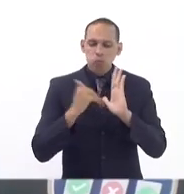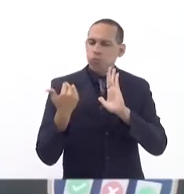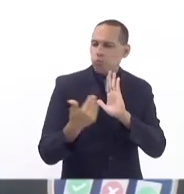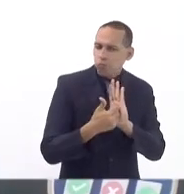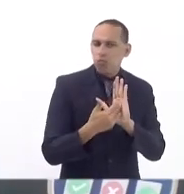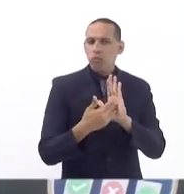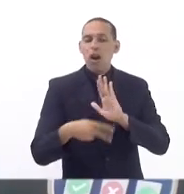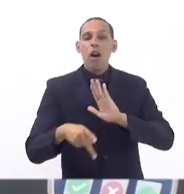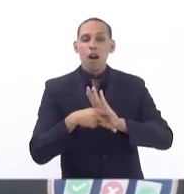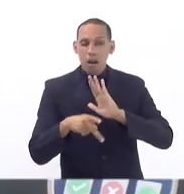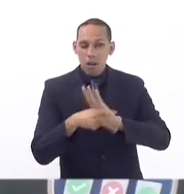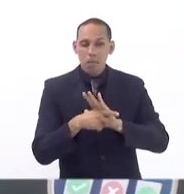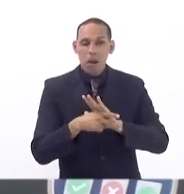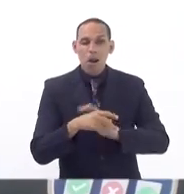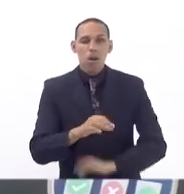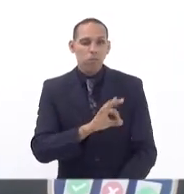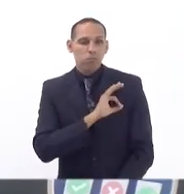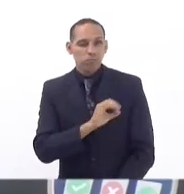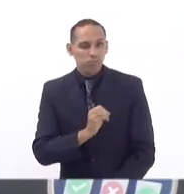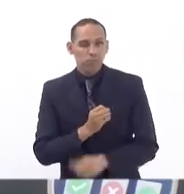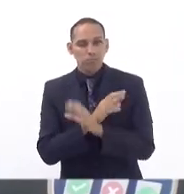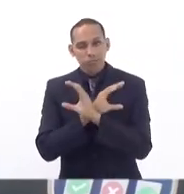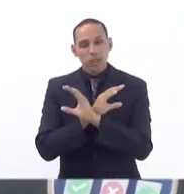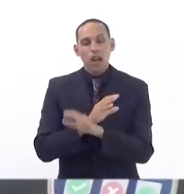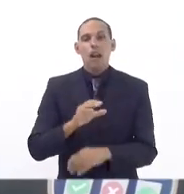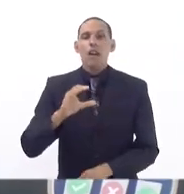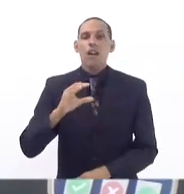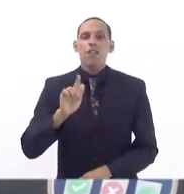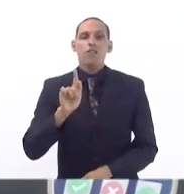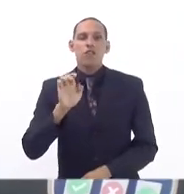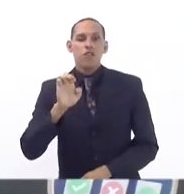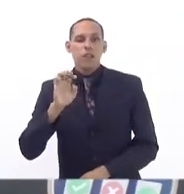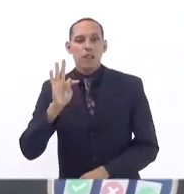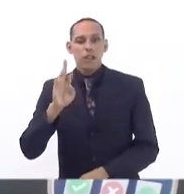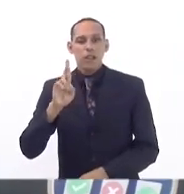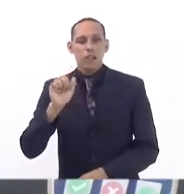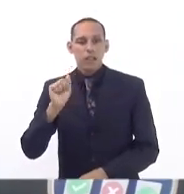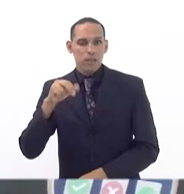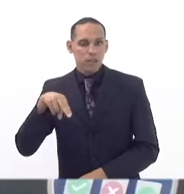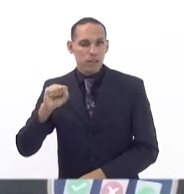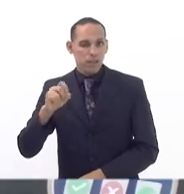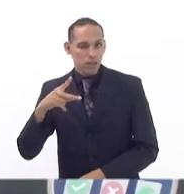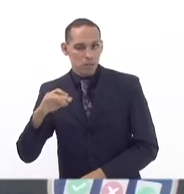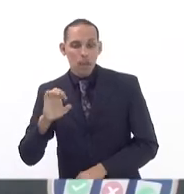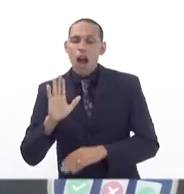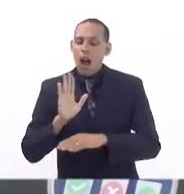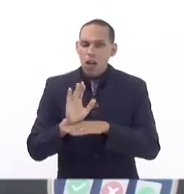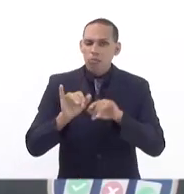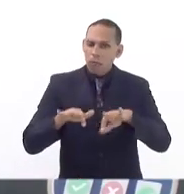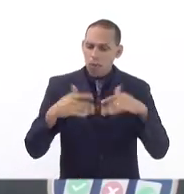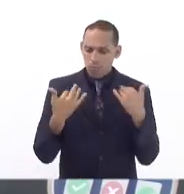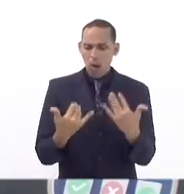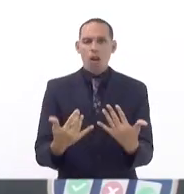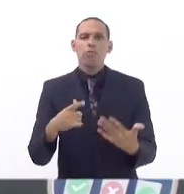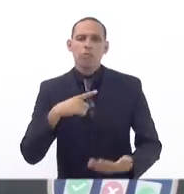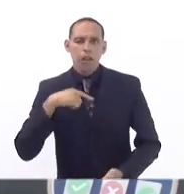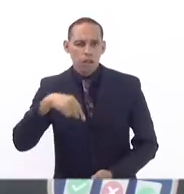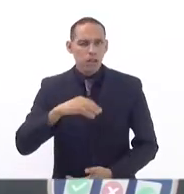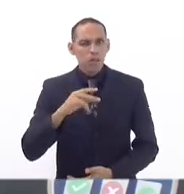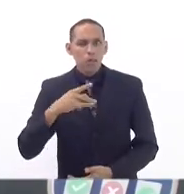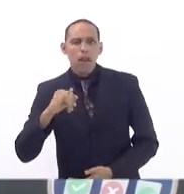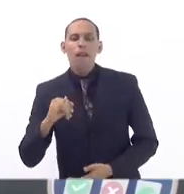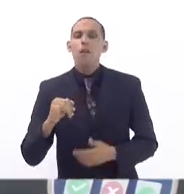dos dados a polícia civil a gente tamos pela fez o papel que tem feito e tem cumprido inclusive nas audiências que tem acontecido dessa